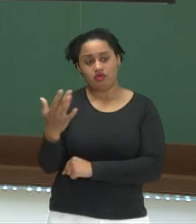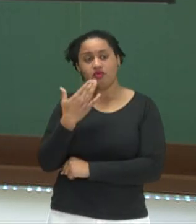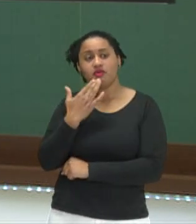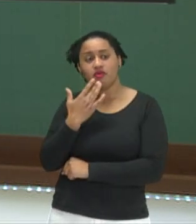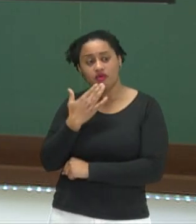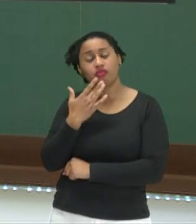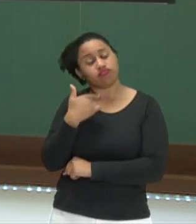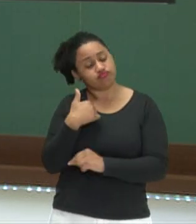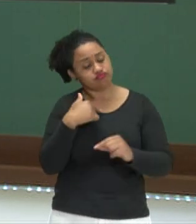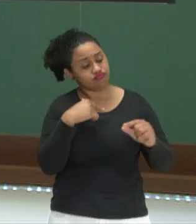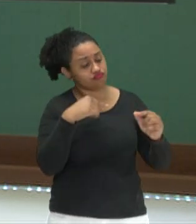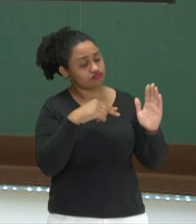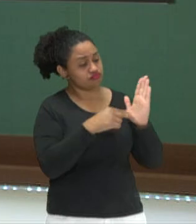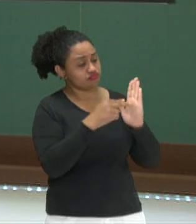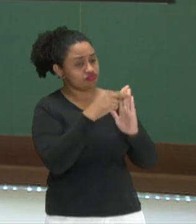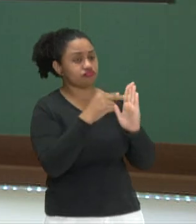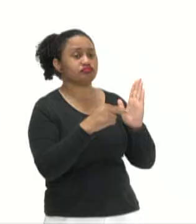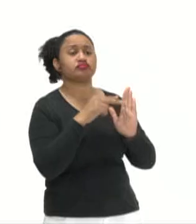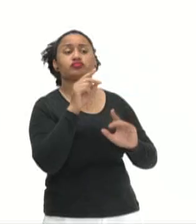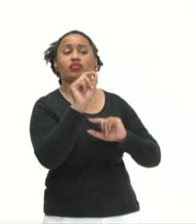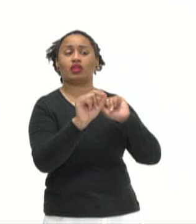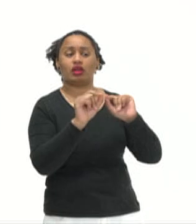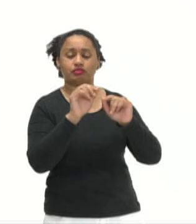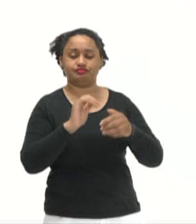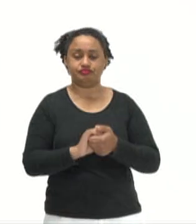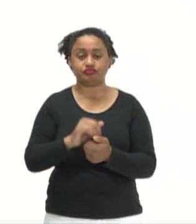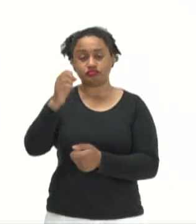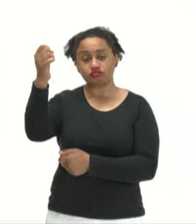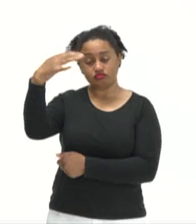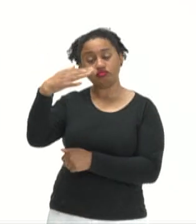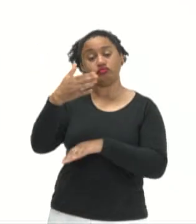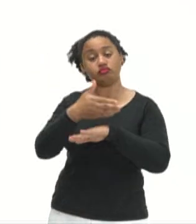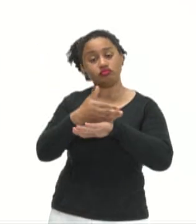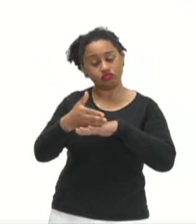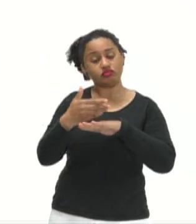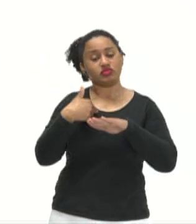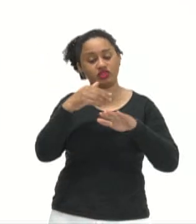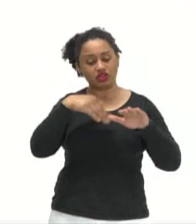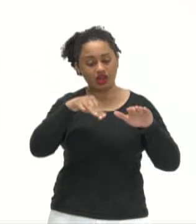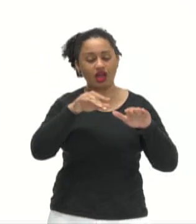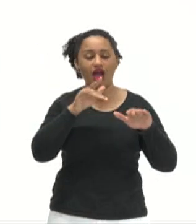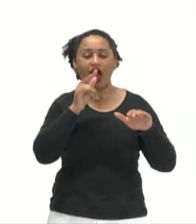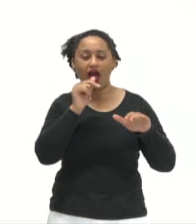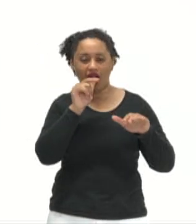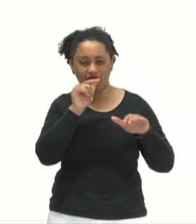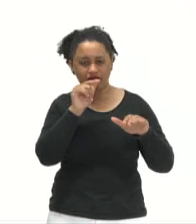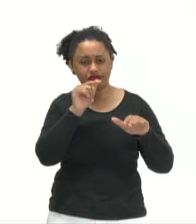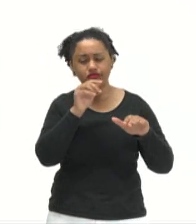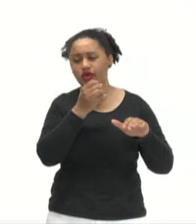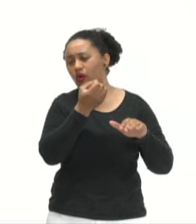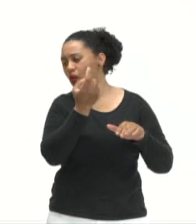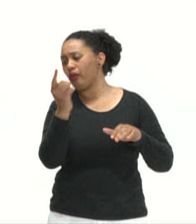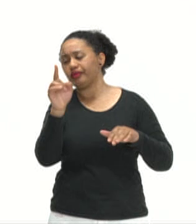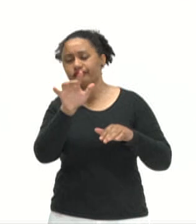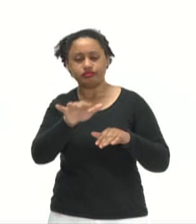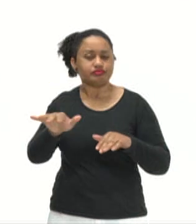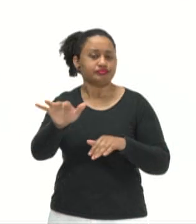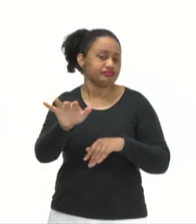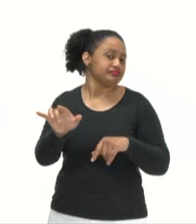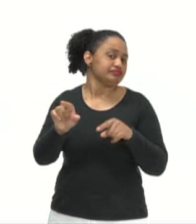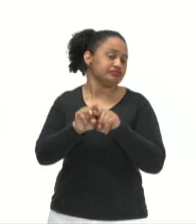dispersão com os prismas. A luz branca se propaga no interior de uma gotícula de água ou em outros